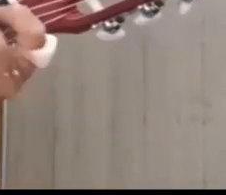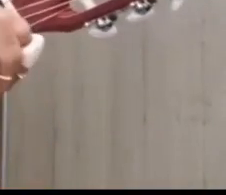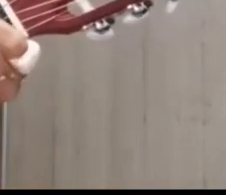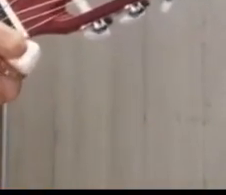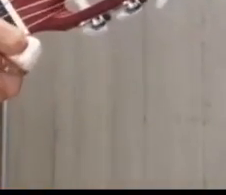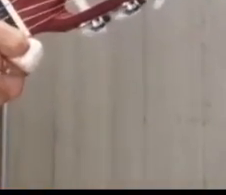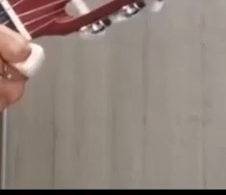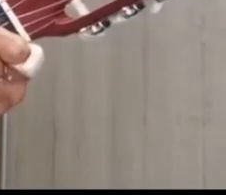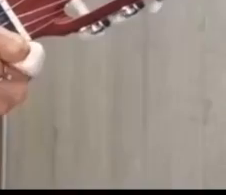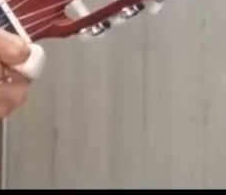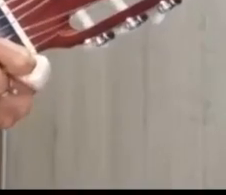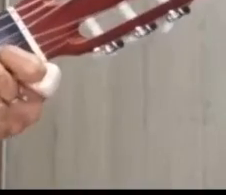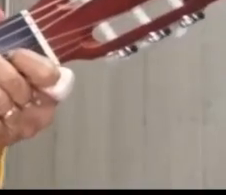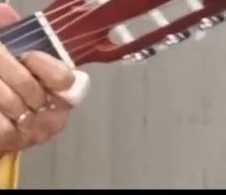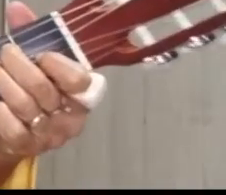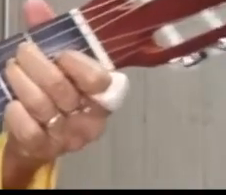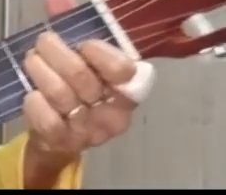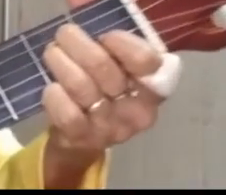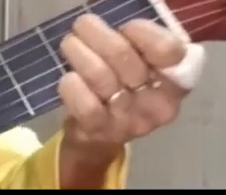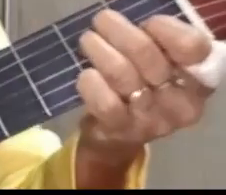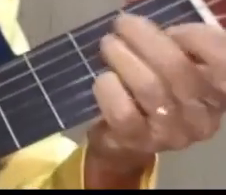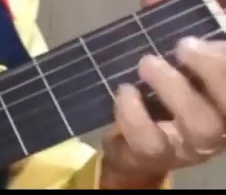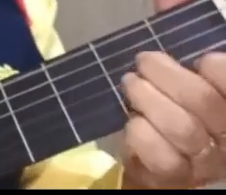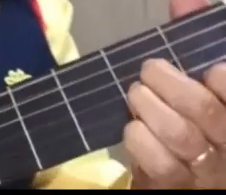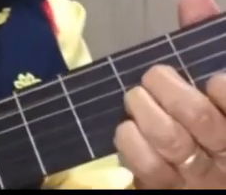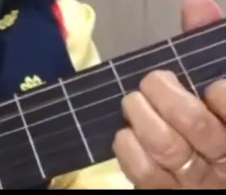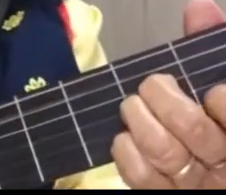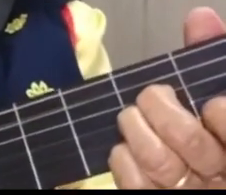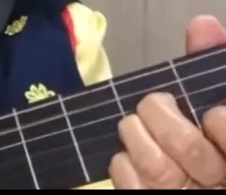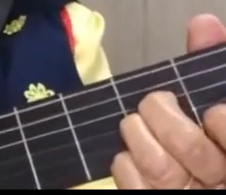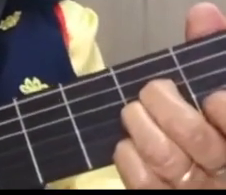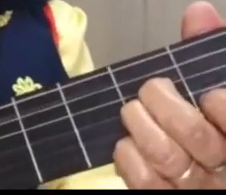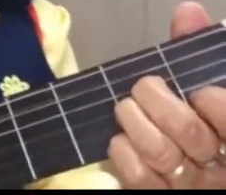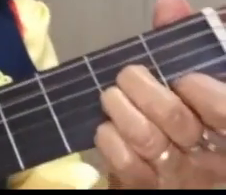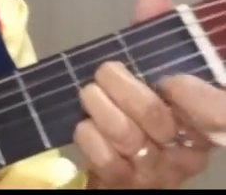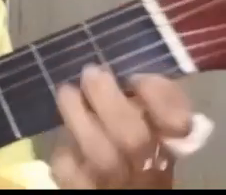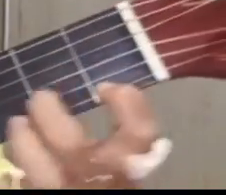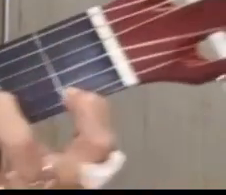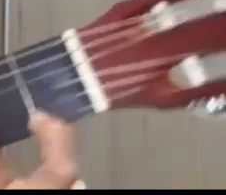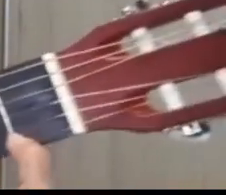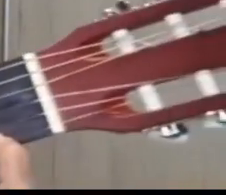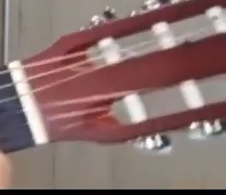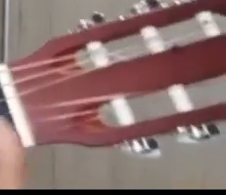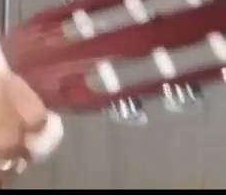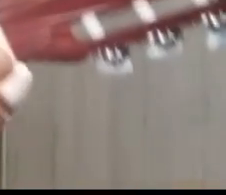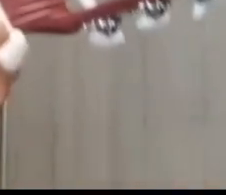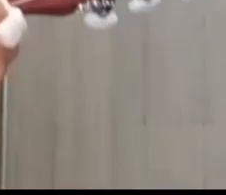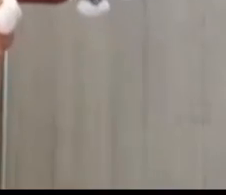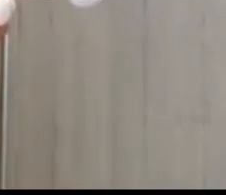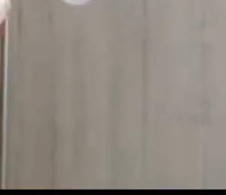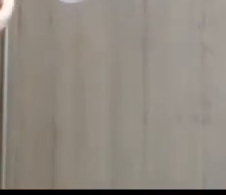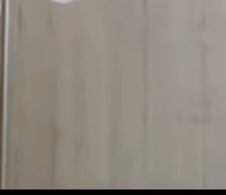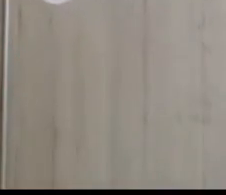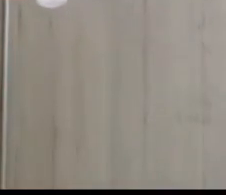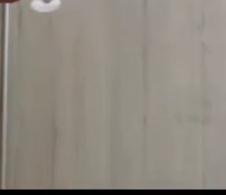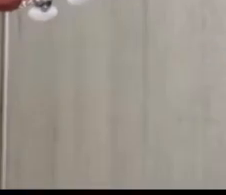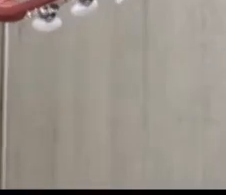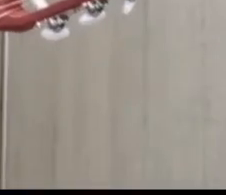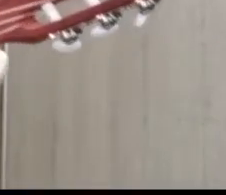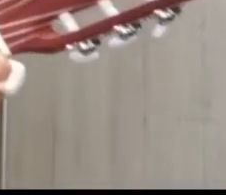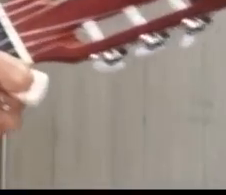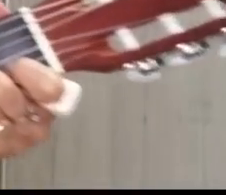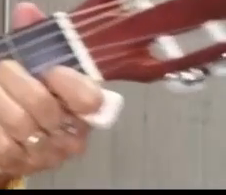sabiá. Tuiu, tuiu, tuiu, tuiá. Era assim que cantava o